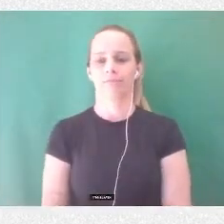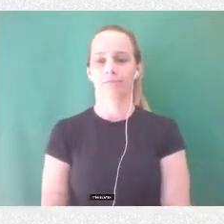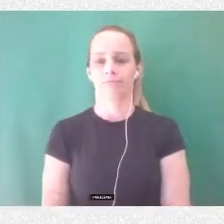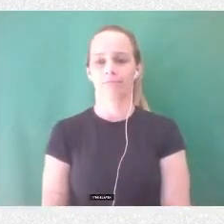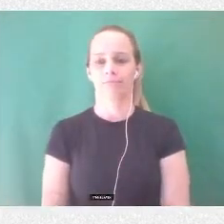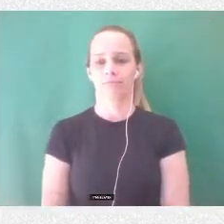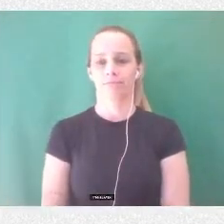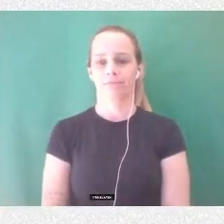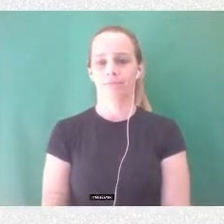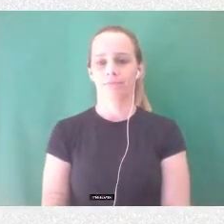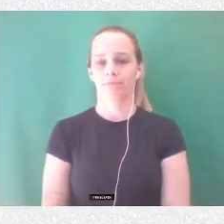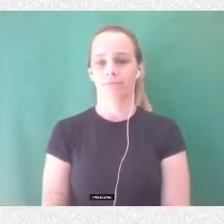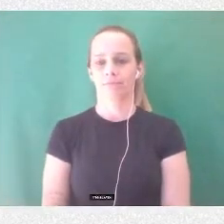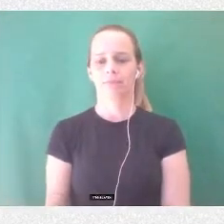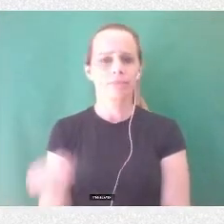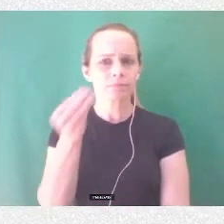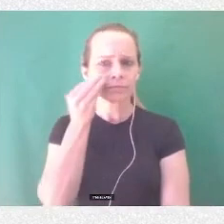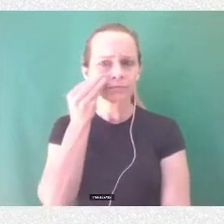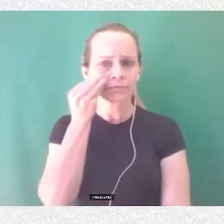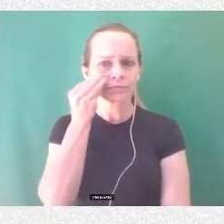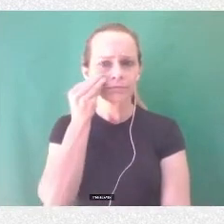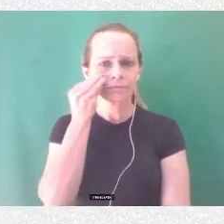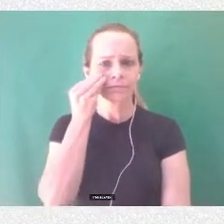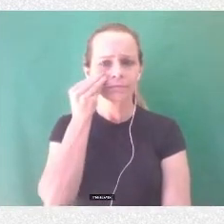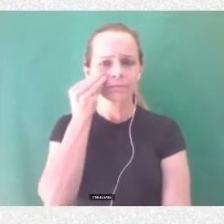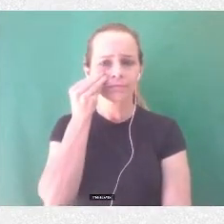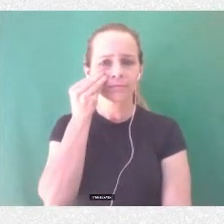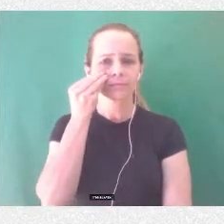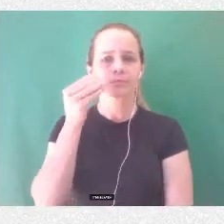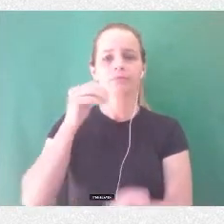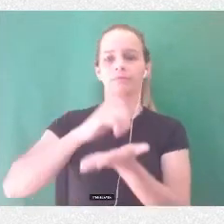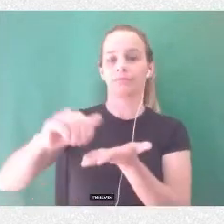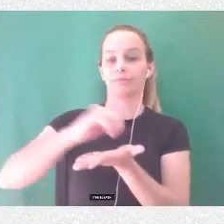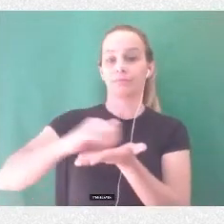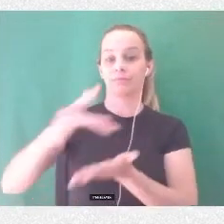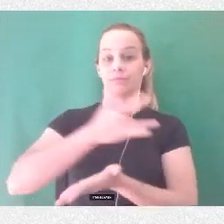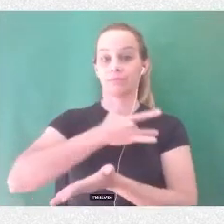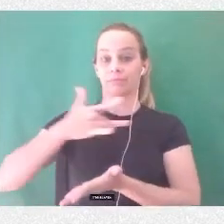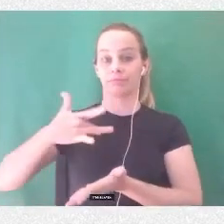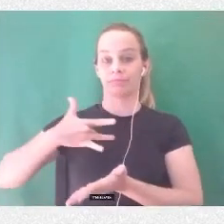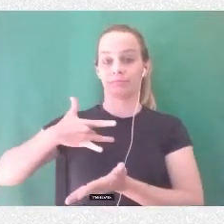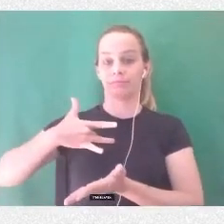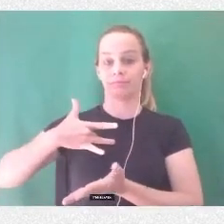Vamos fazer mais um teste para passar a palavra para a secretária de Saúde de Toledo?